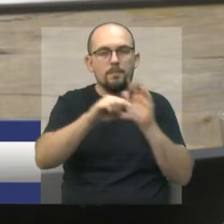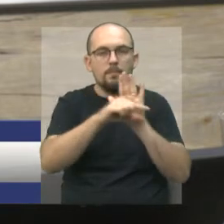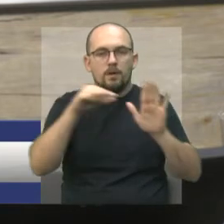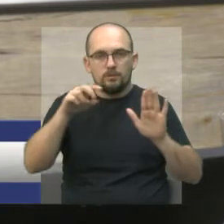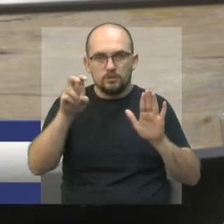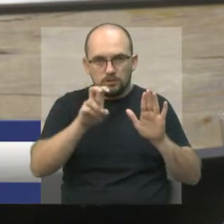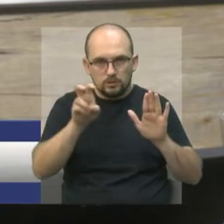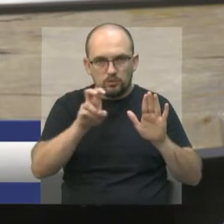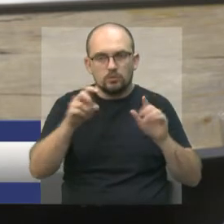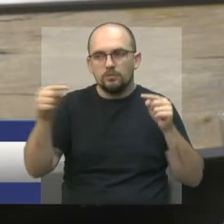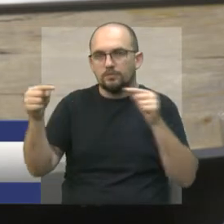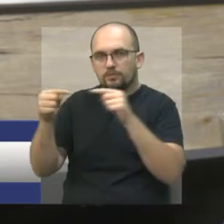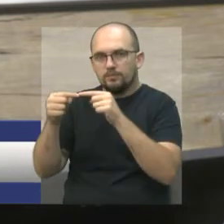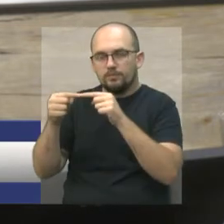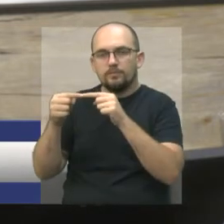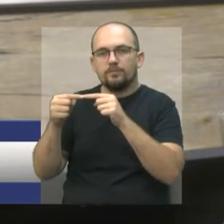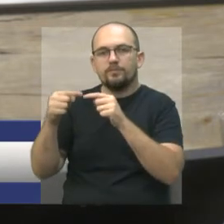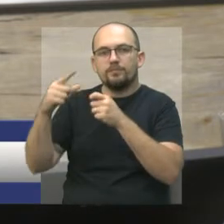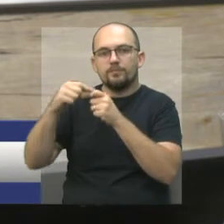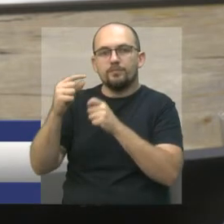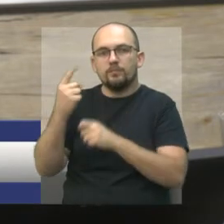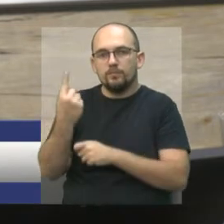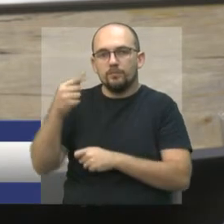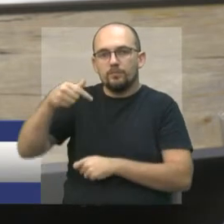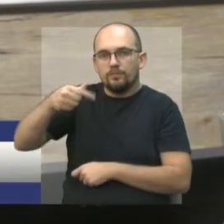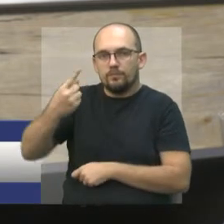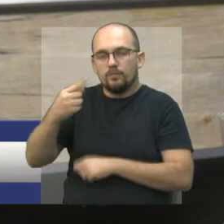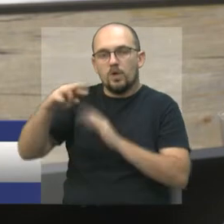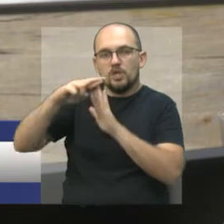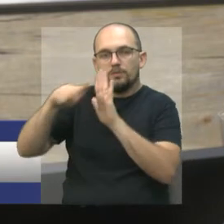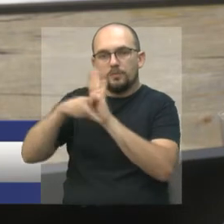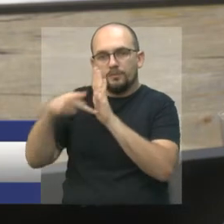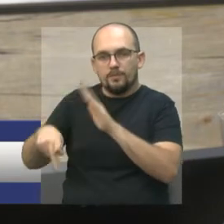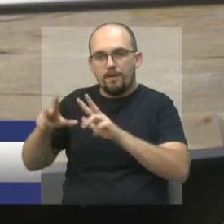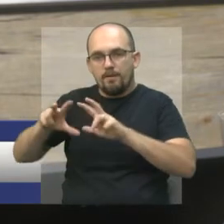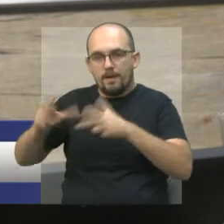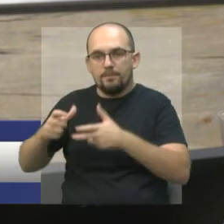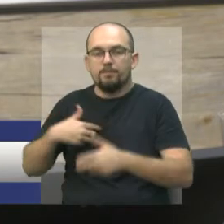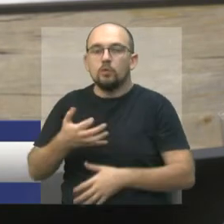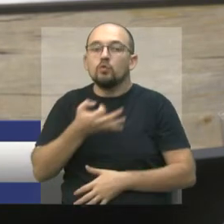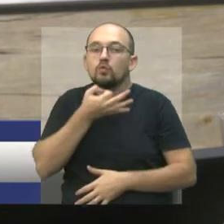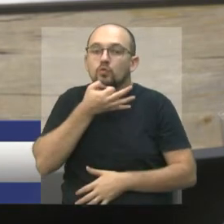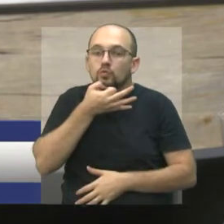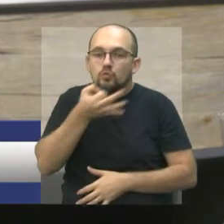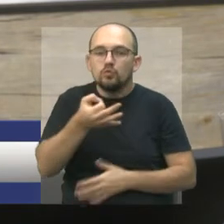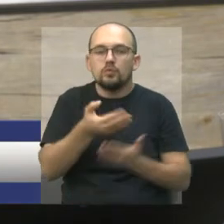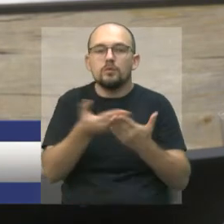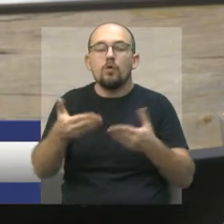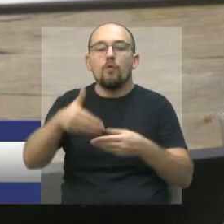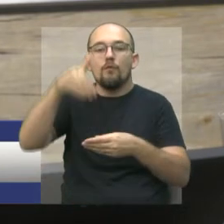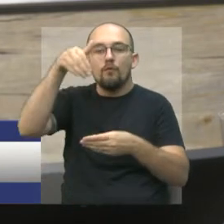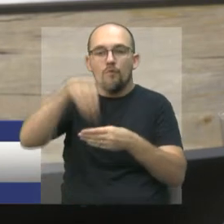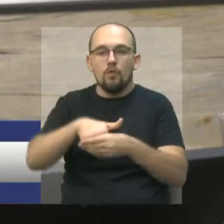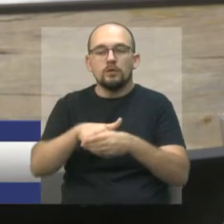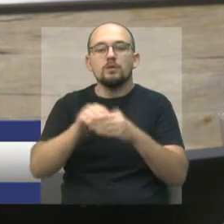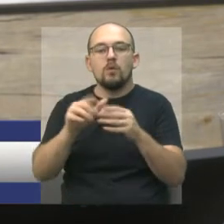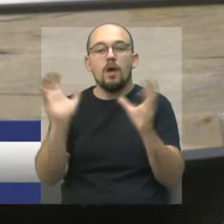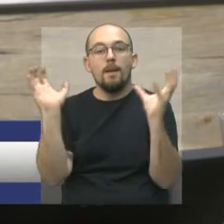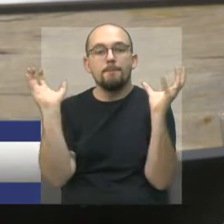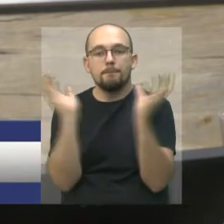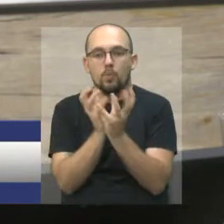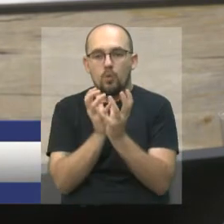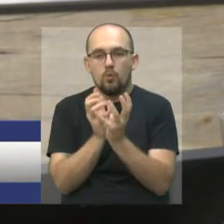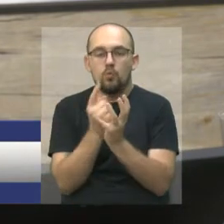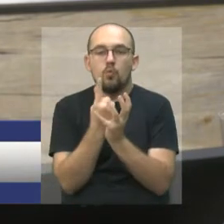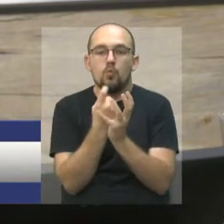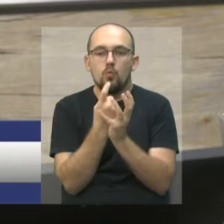com o artigo 171 do Regimento Interno da Câmara Municipal de Jaú, sugiro a votação das mesmas em bloco. Grupo único,